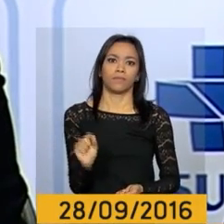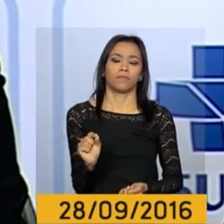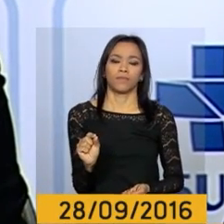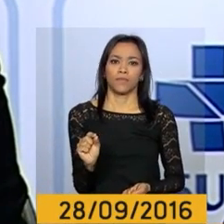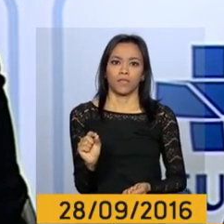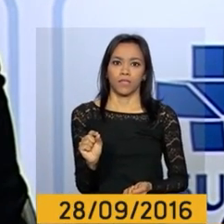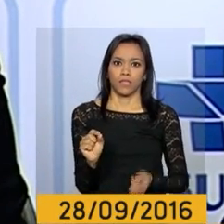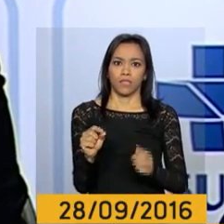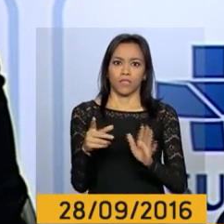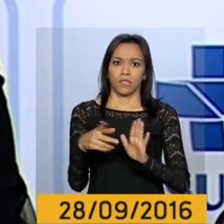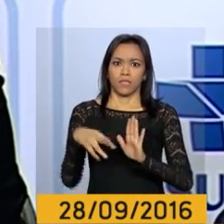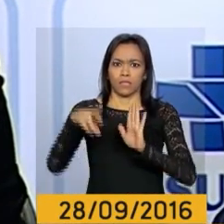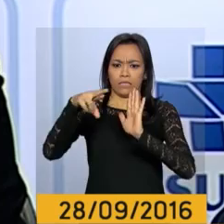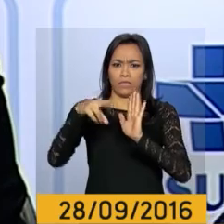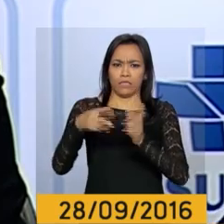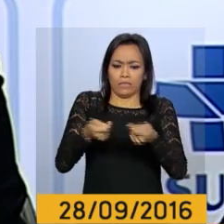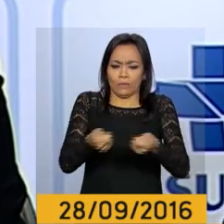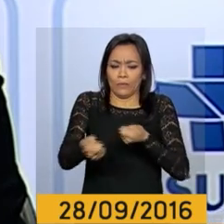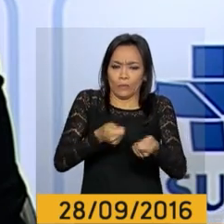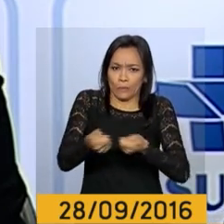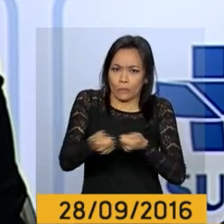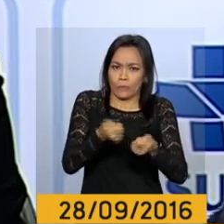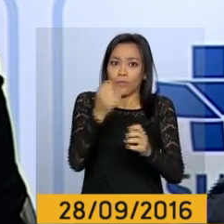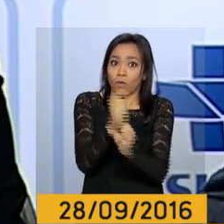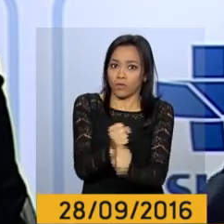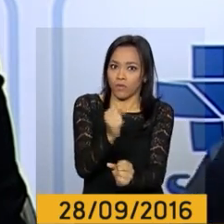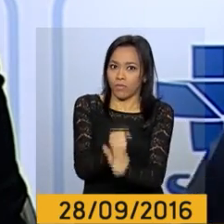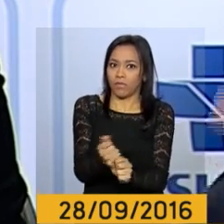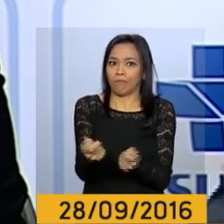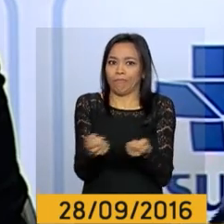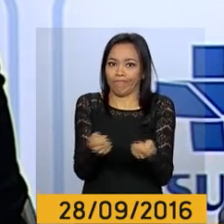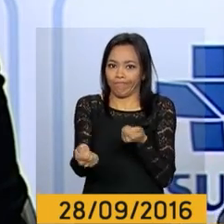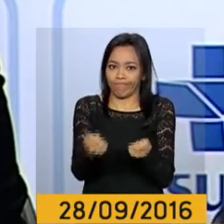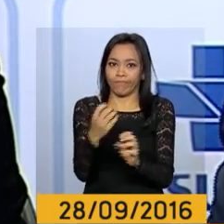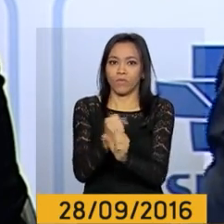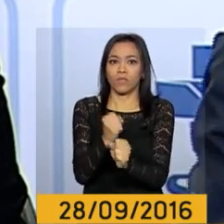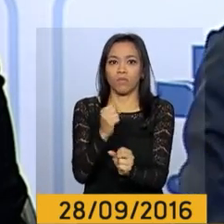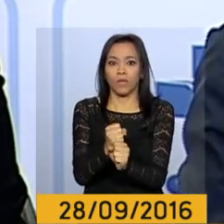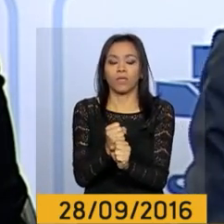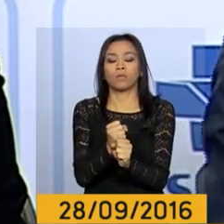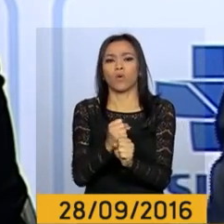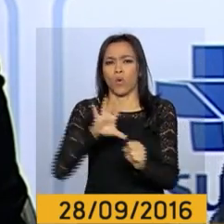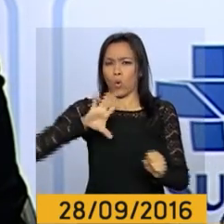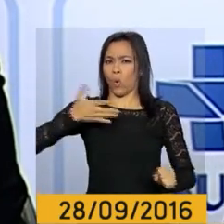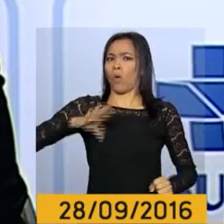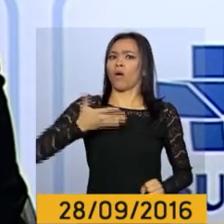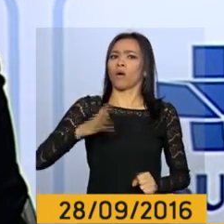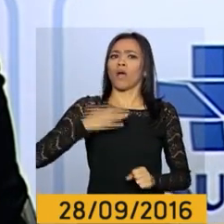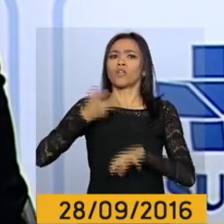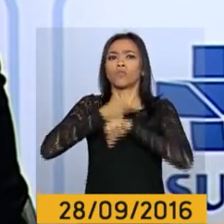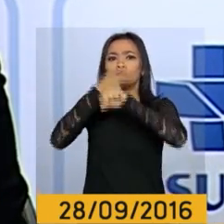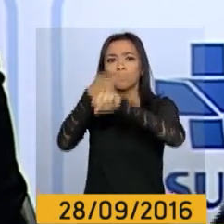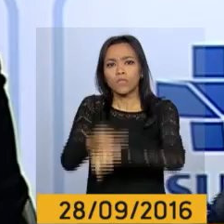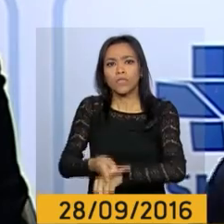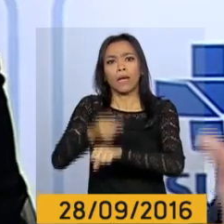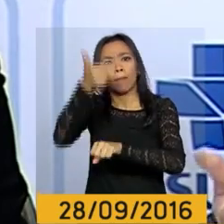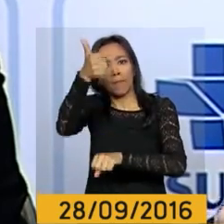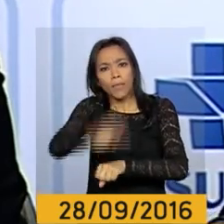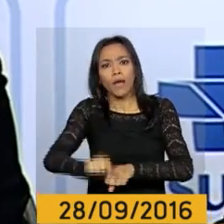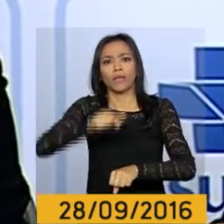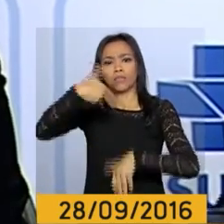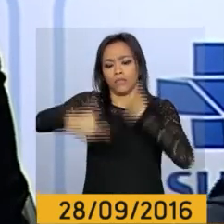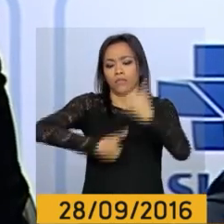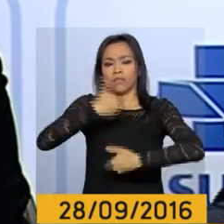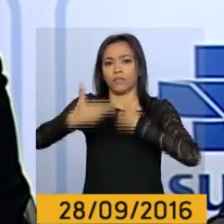restrição orçamentária ousar buscar mais qualidade do tratamento sabendo que há um